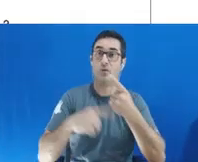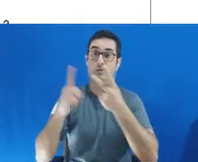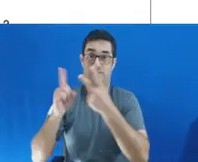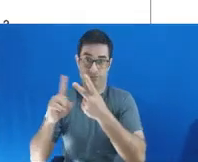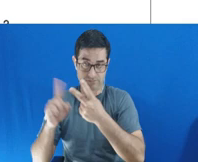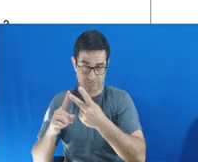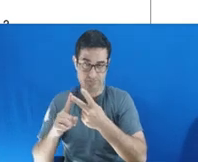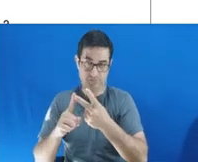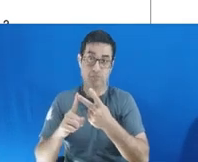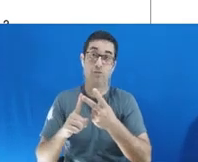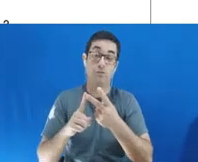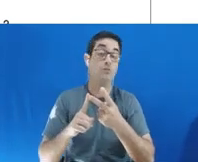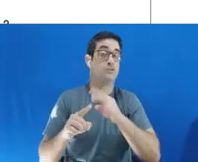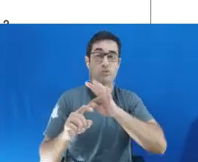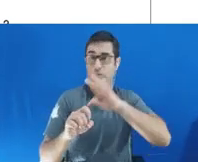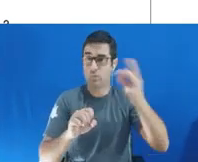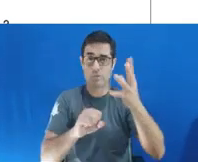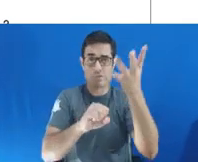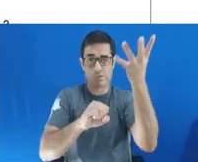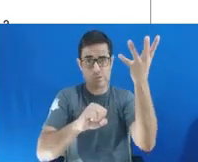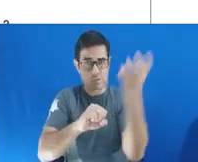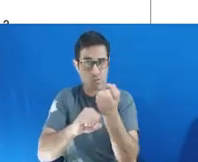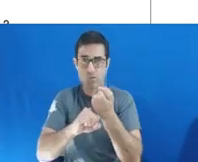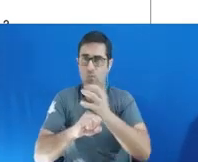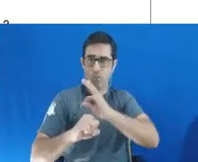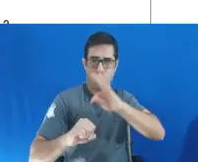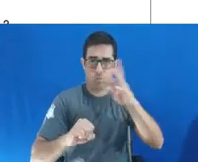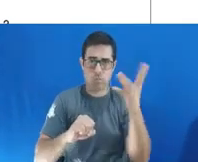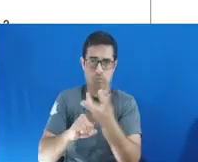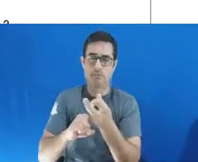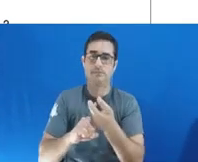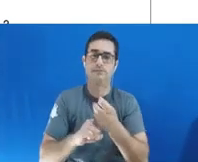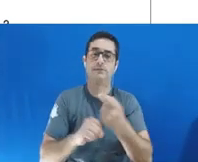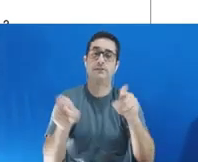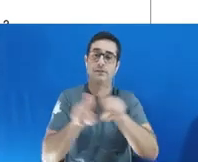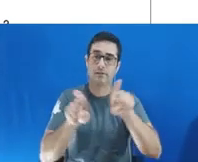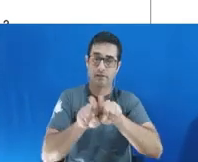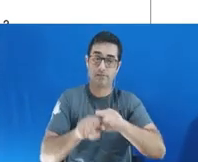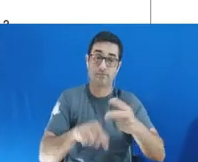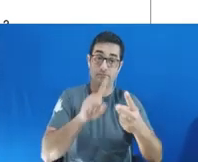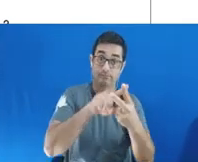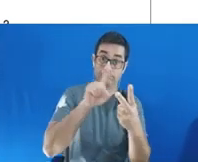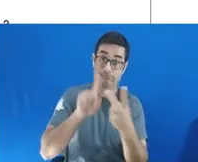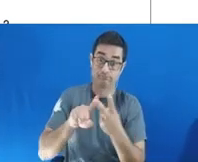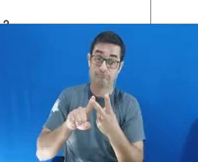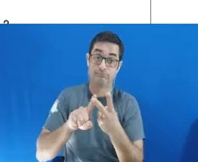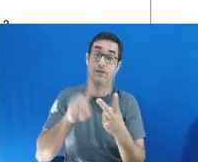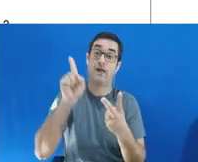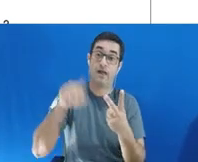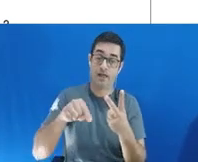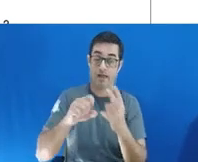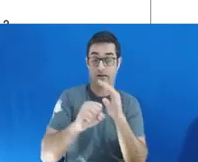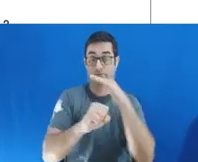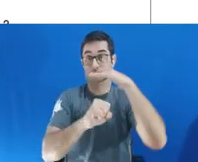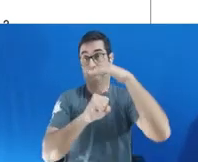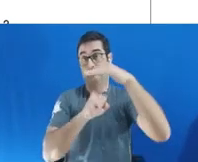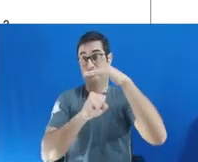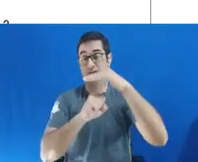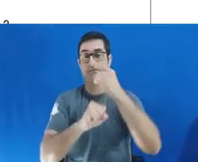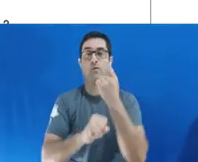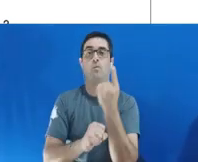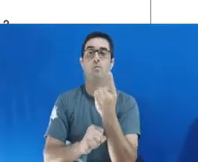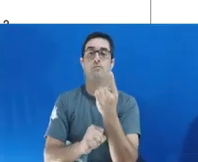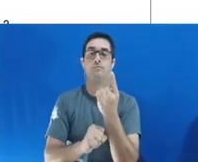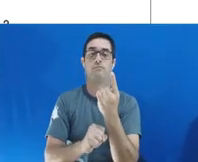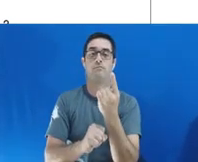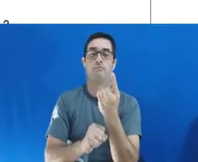esse elétron, sente a carga total de atração pelo núcleo, e esses dois elétrons, ambos estão no nível 1, e